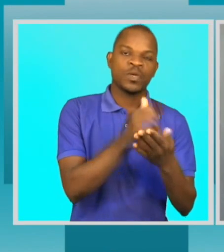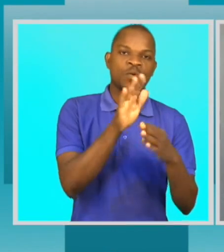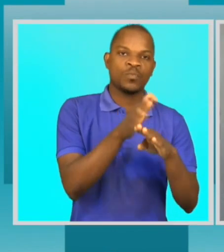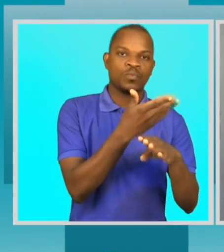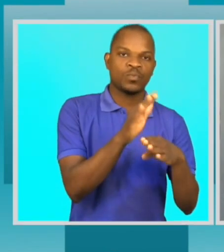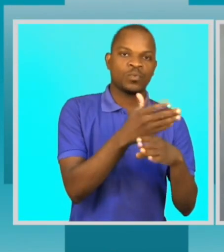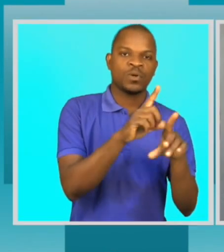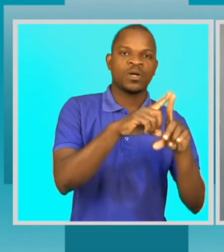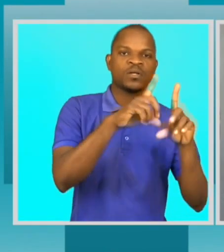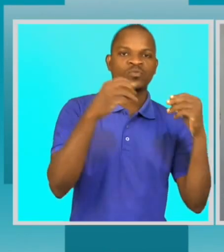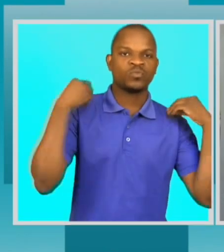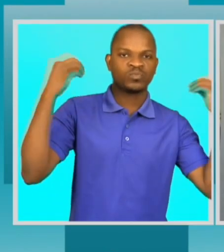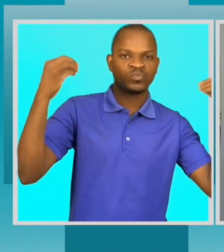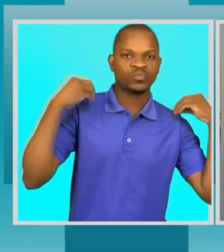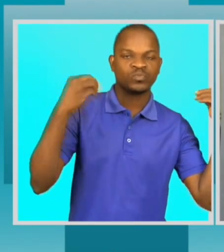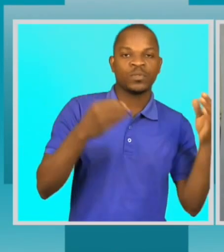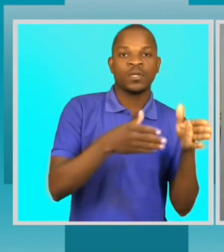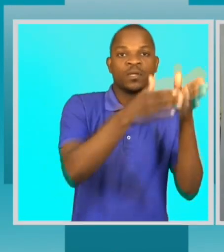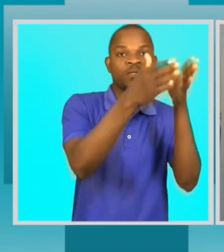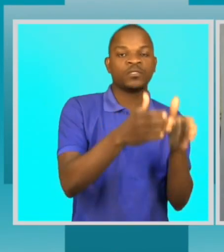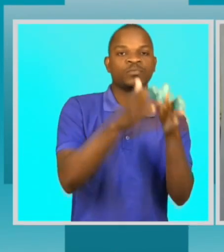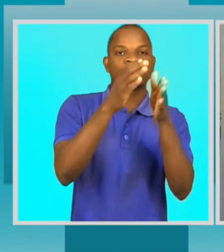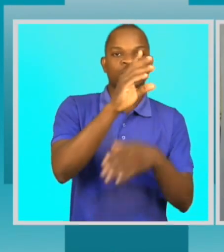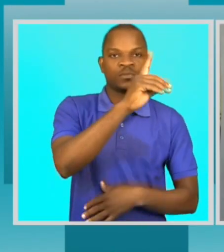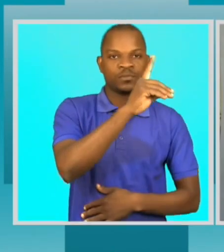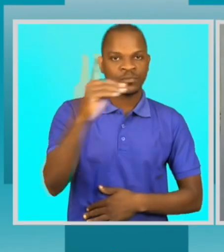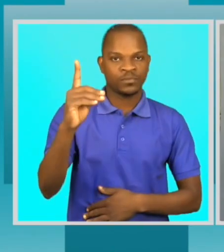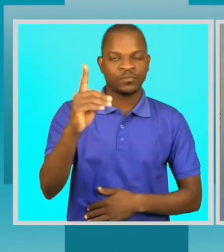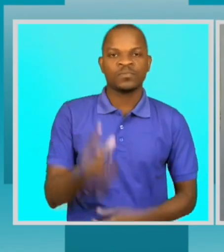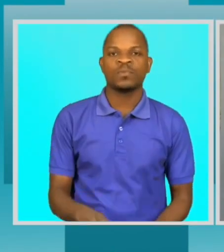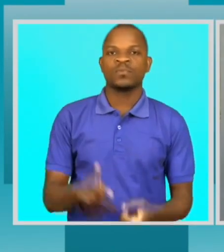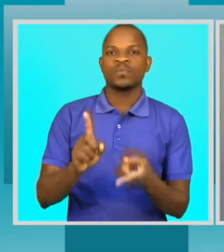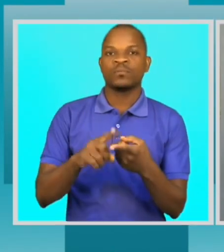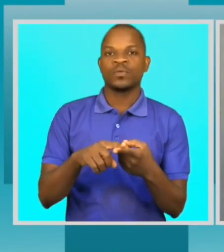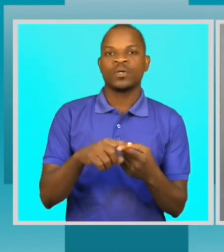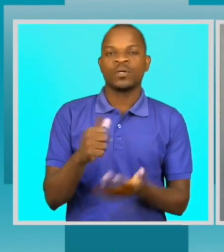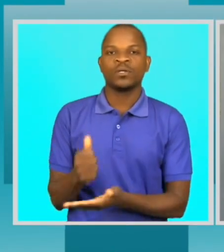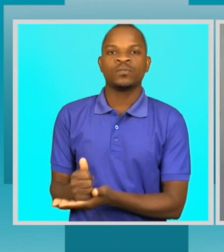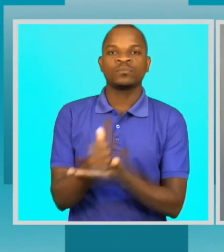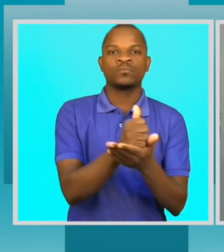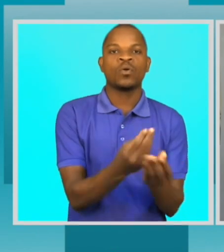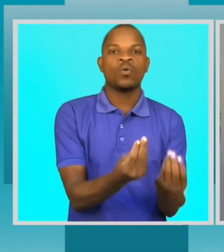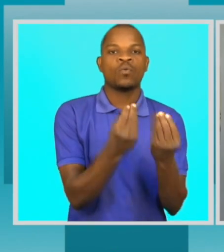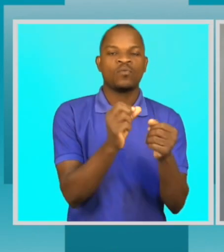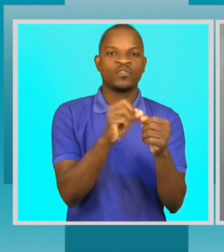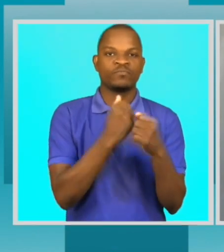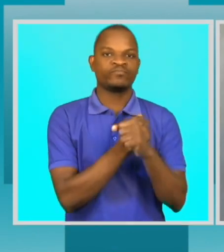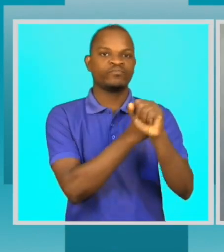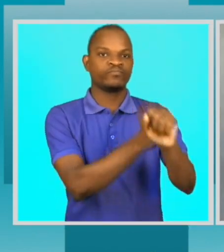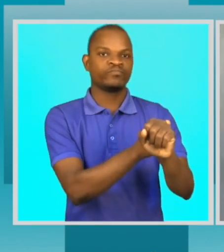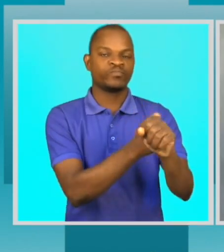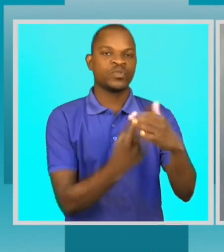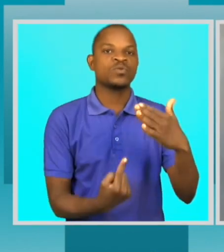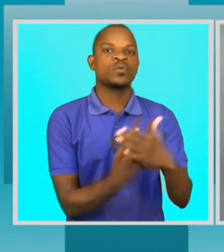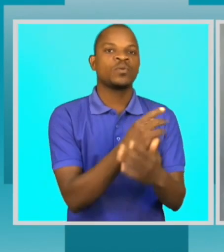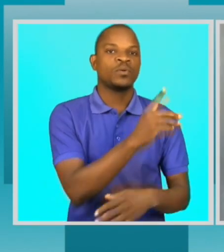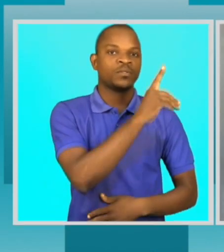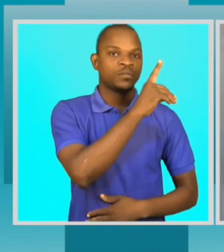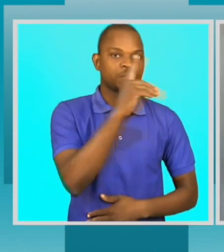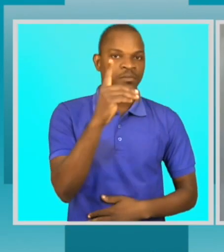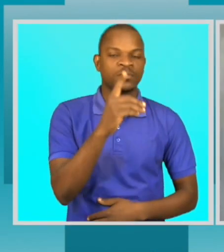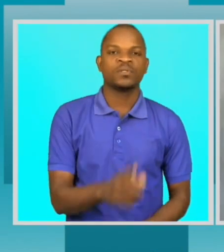física das pessoas com deficiência, apoiamos para questões de prevenção da deficiência, apoiamos